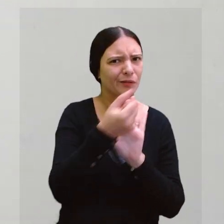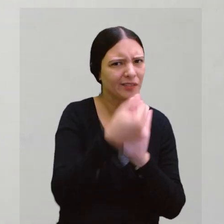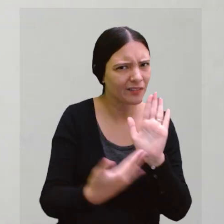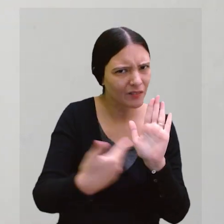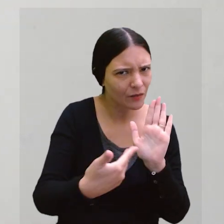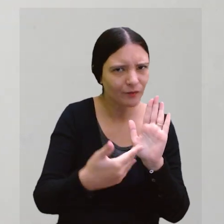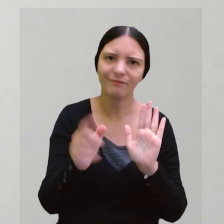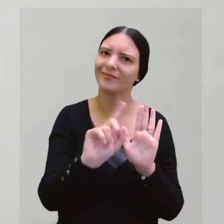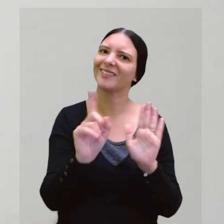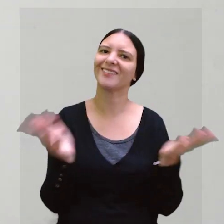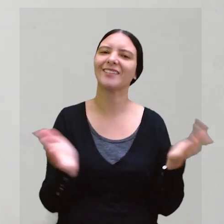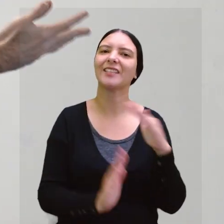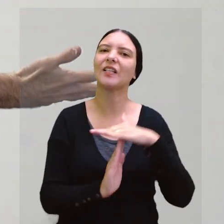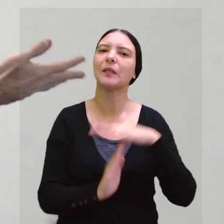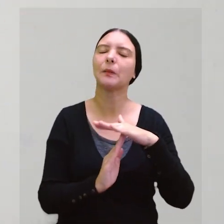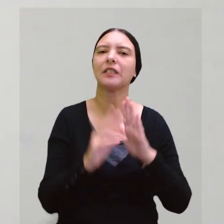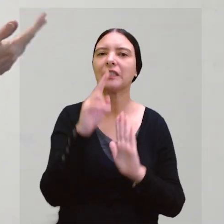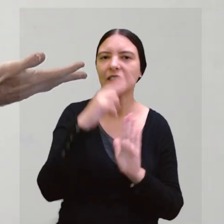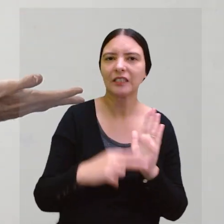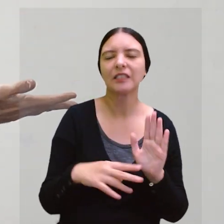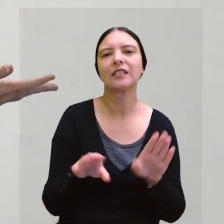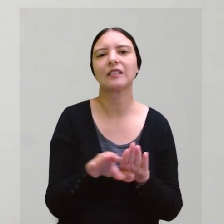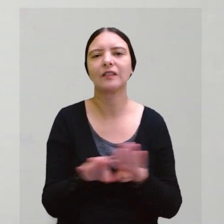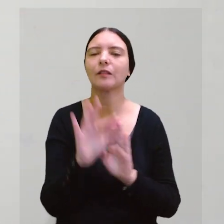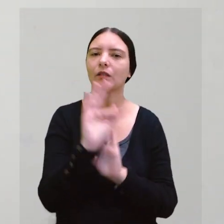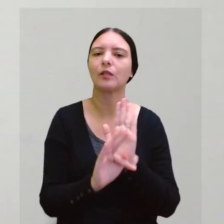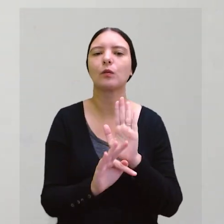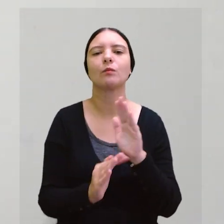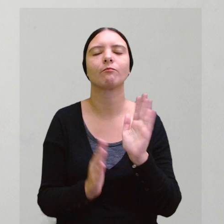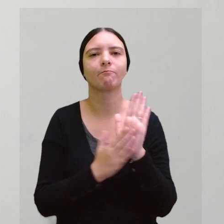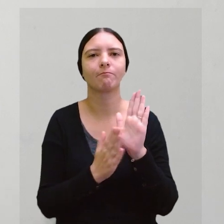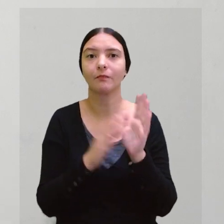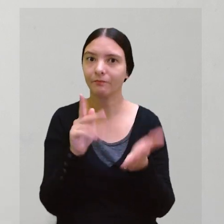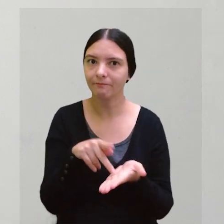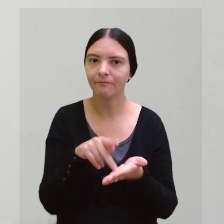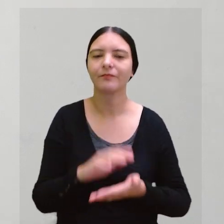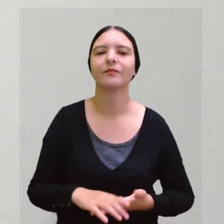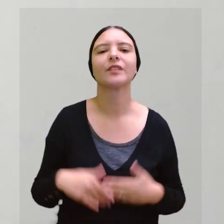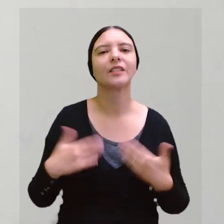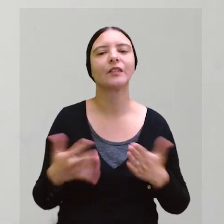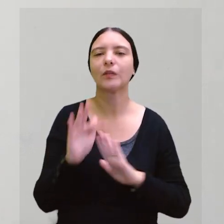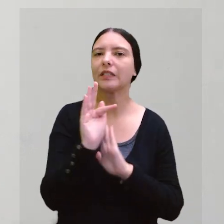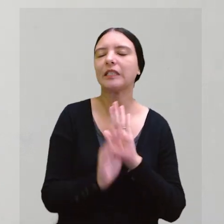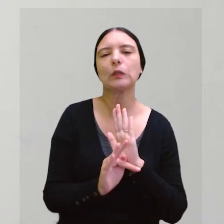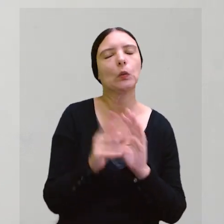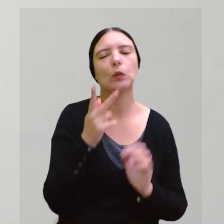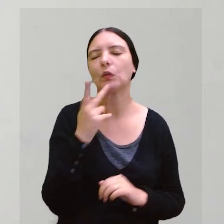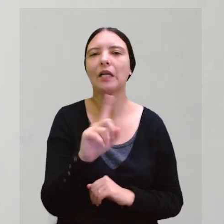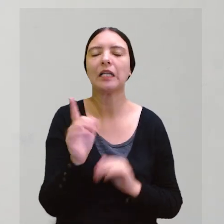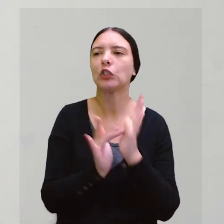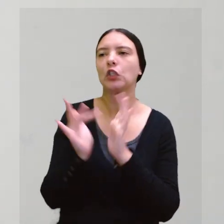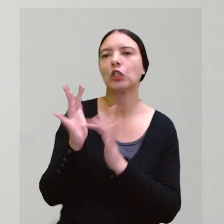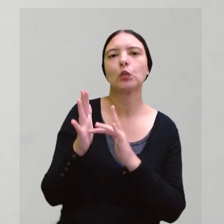texto não está dizendo isso. Tem um limite interpretativo também que o texto propõe, não é verdade? Então o texto não fala assim, Jesus